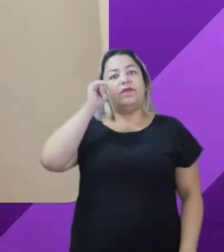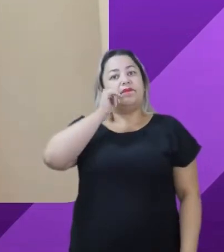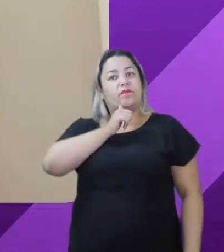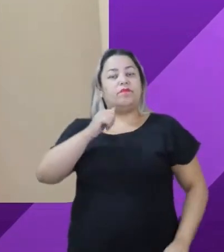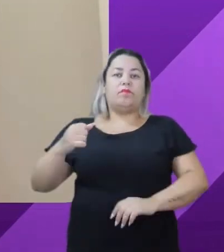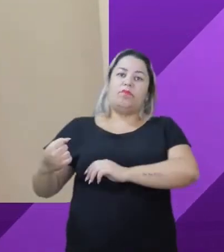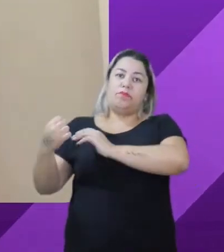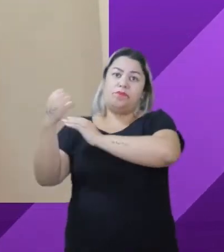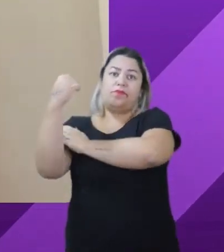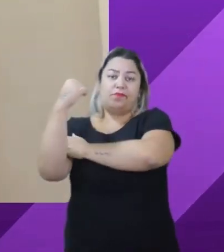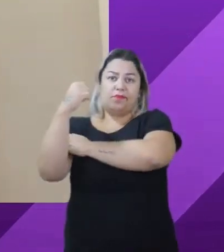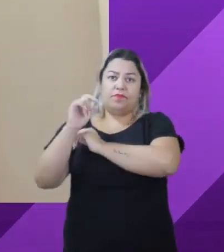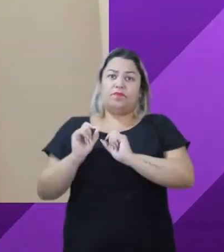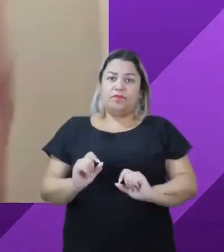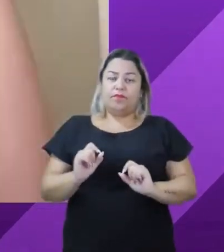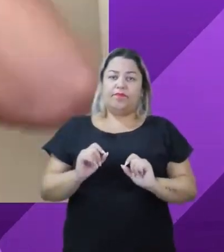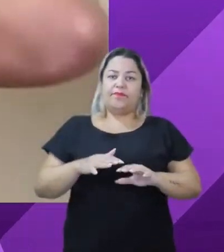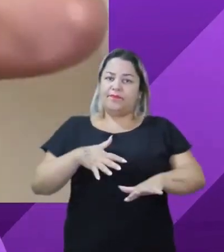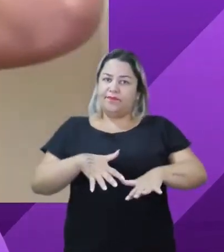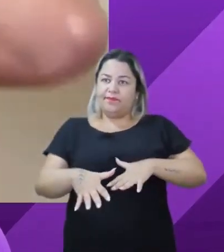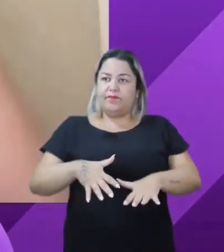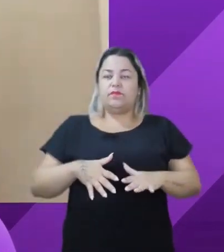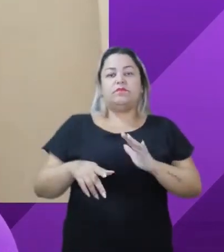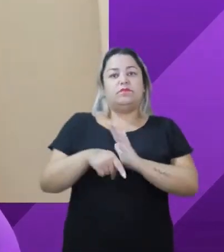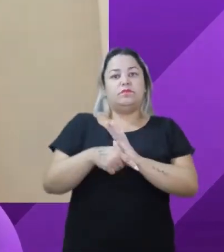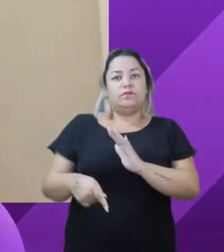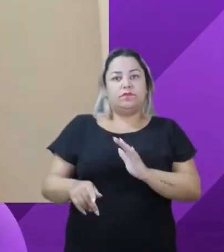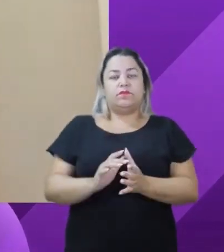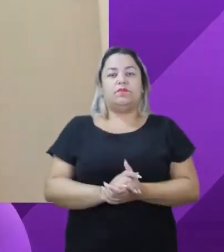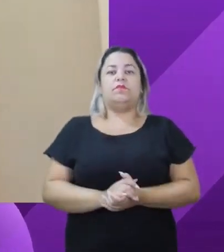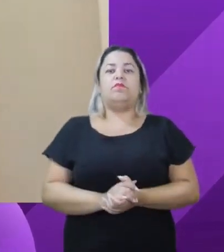porque há movimentos